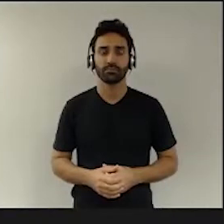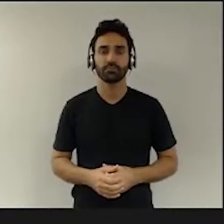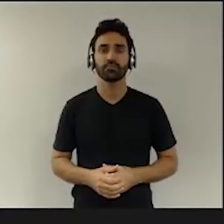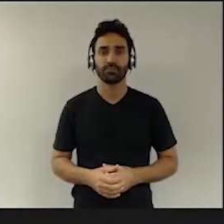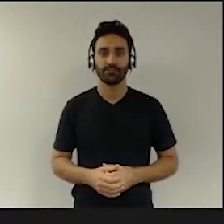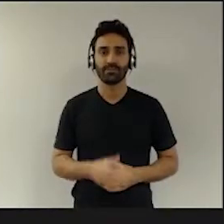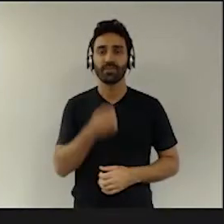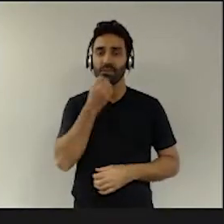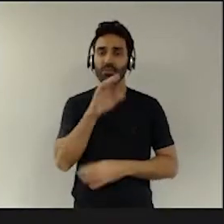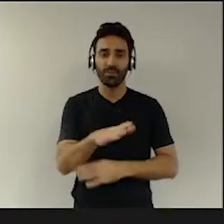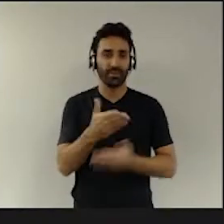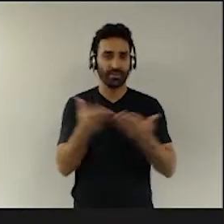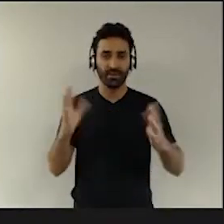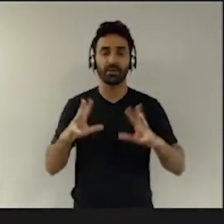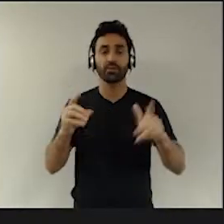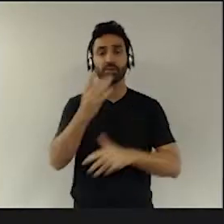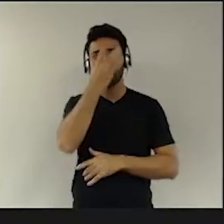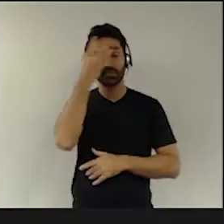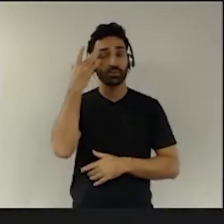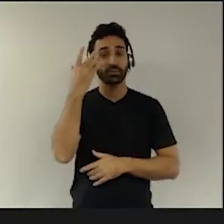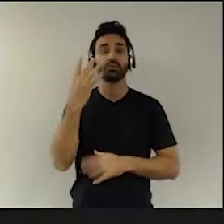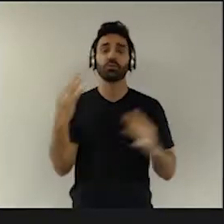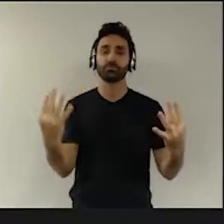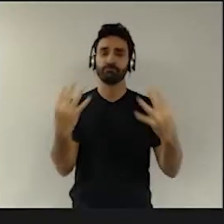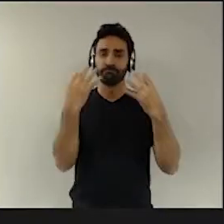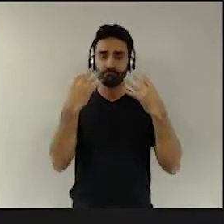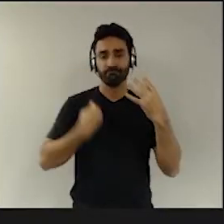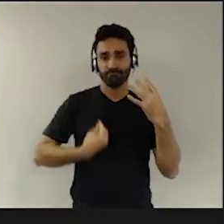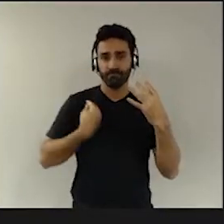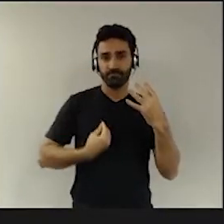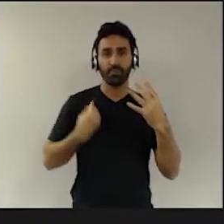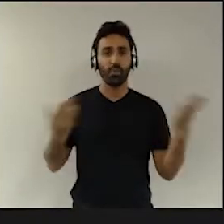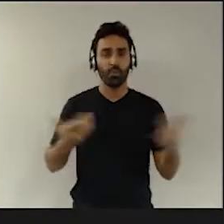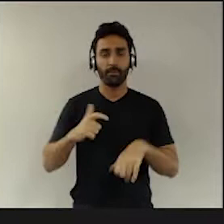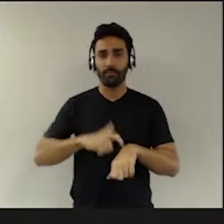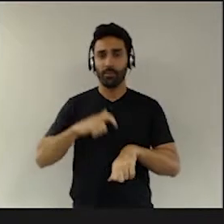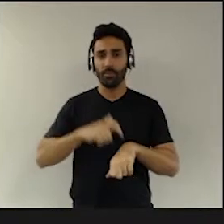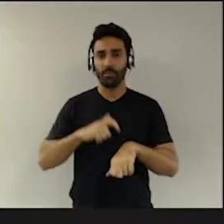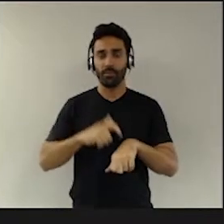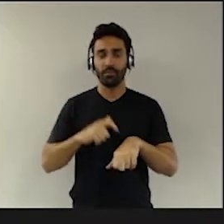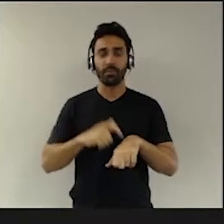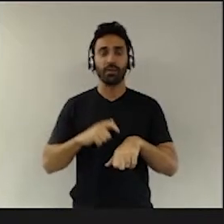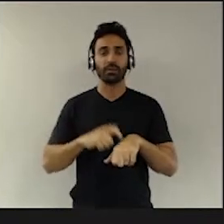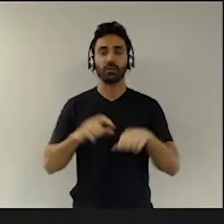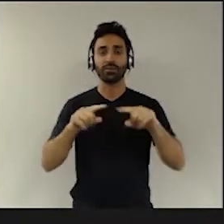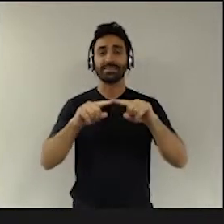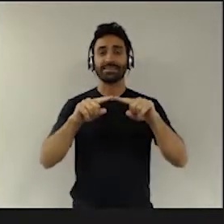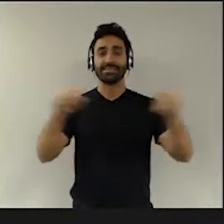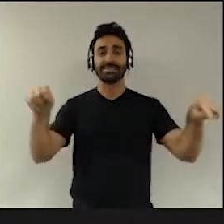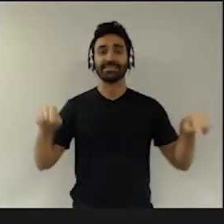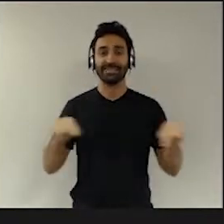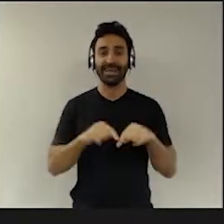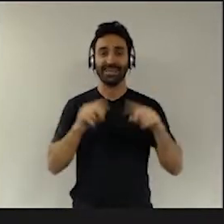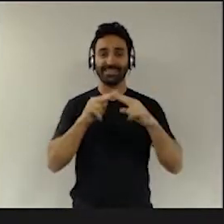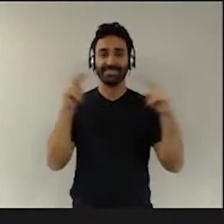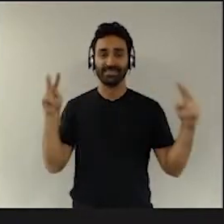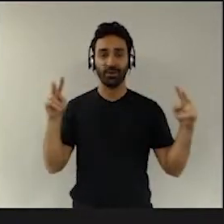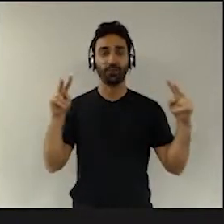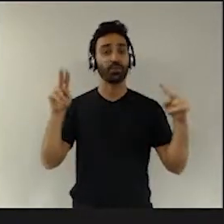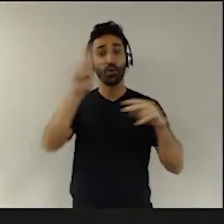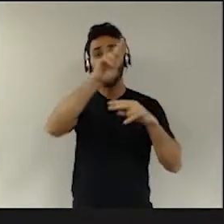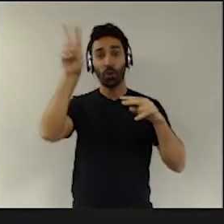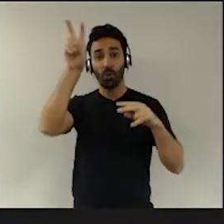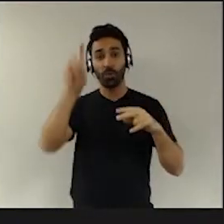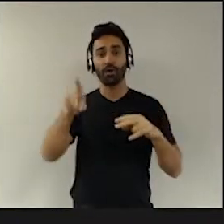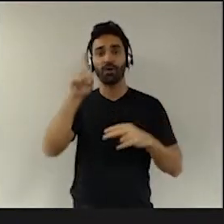Boa tarde a todos que estão conosco nesse momento na sala digital, que tem o nome em homenagem